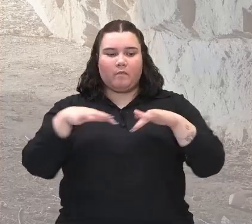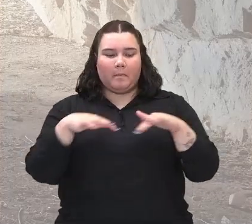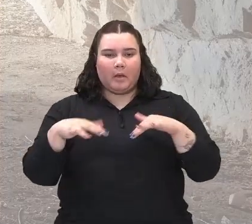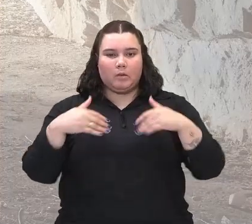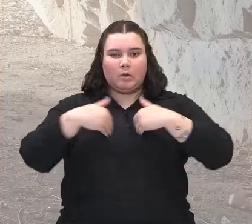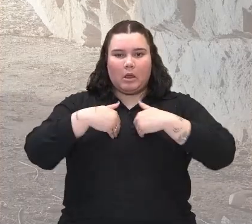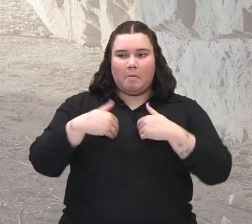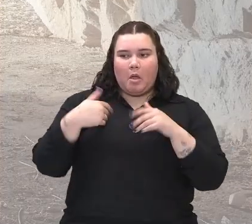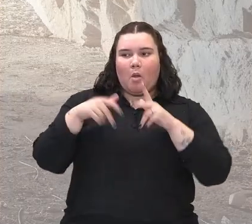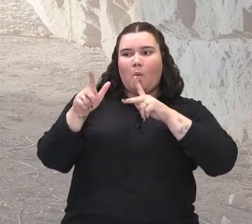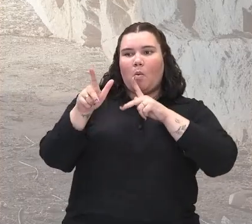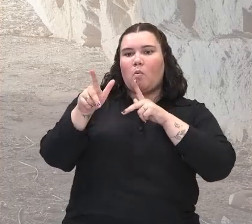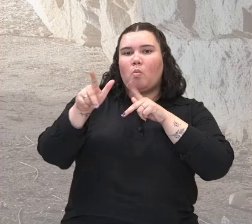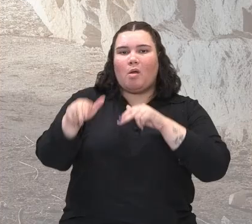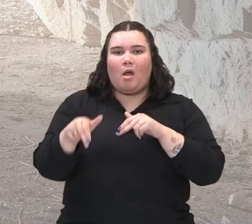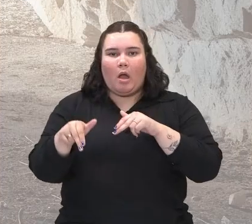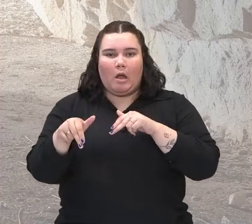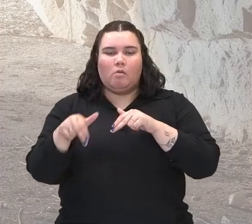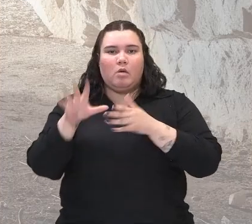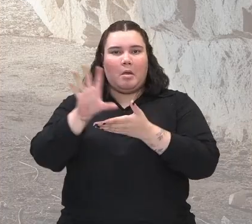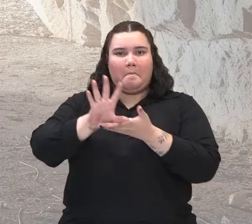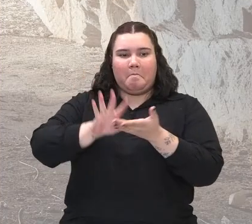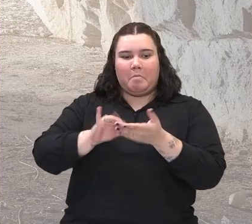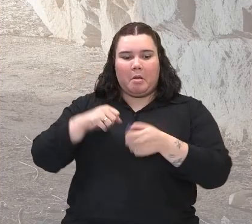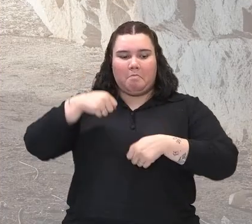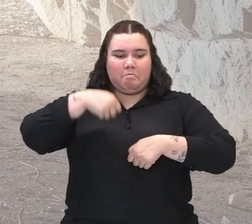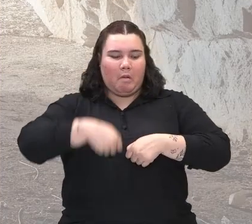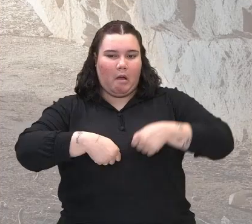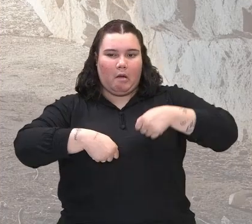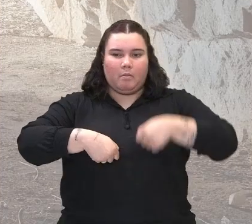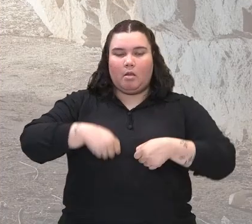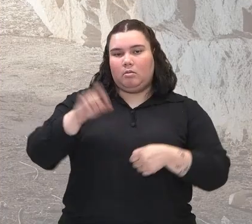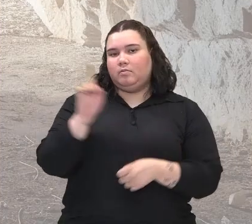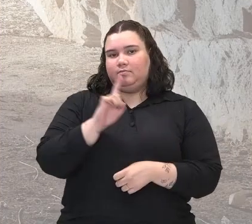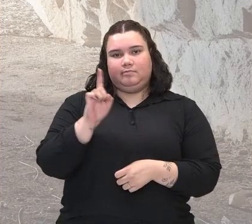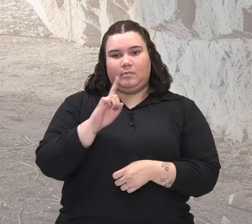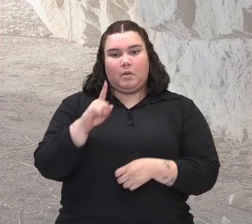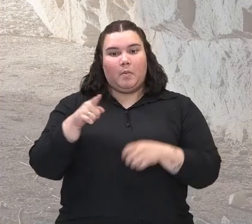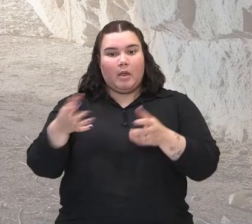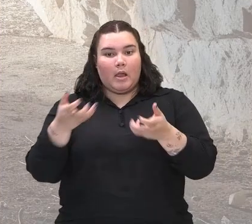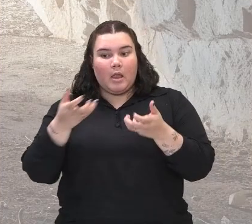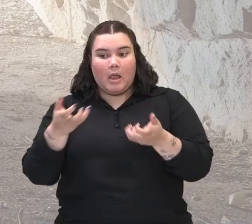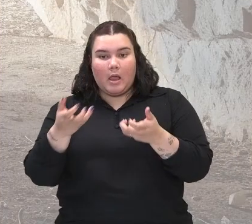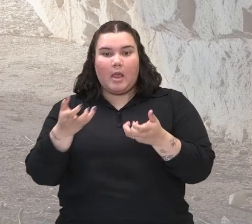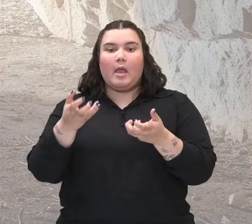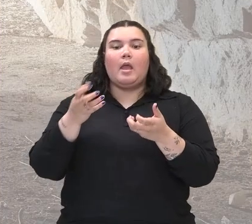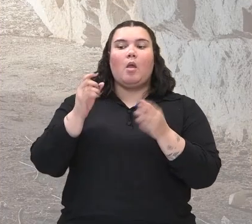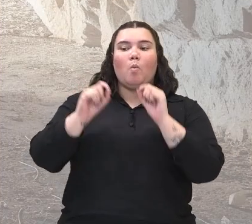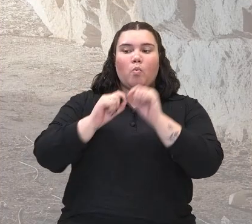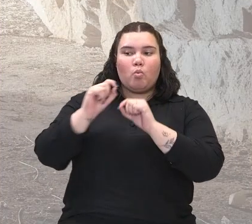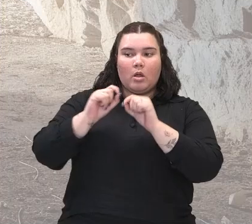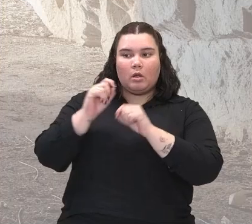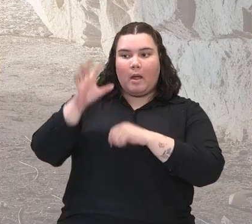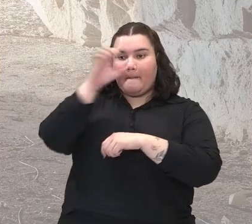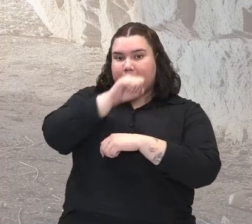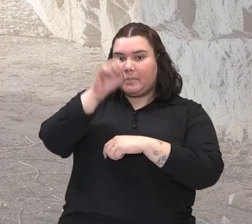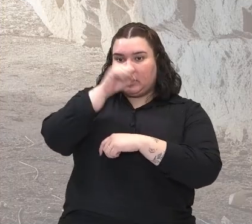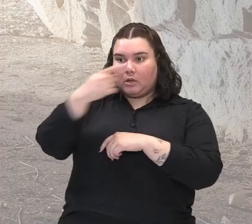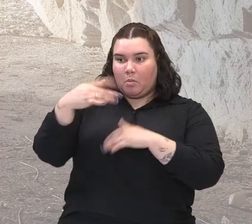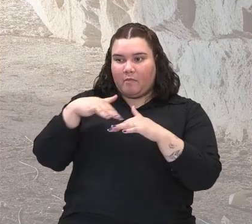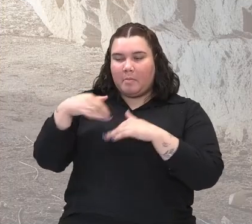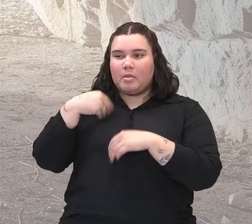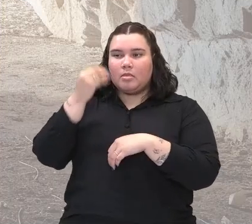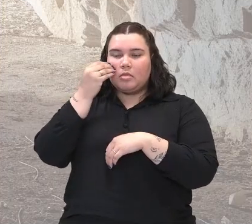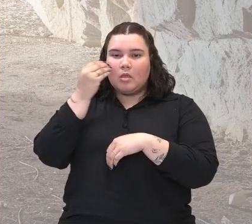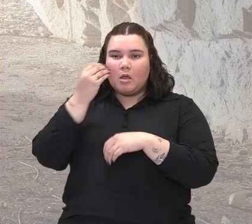movimentar artisticamente não ele queria se imitar aquele movimento para ele tentar se aproximar daquele